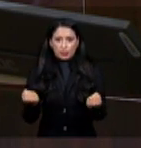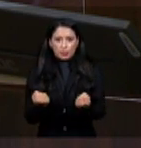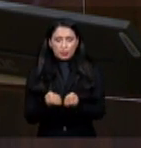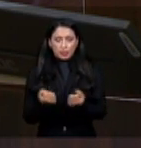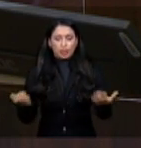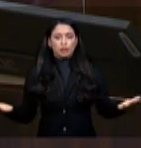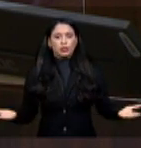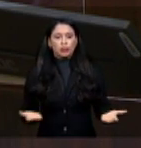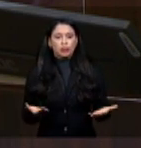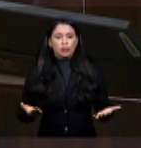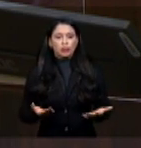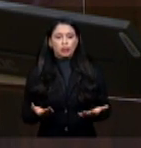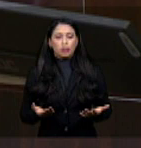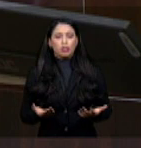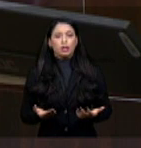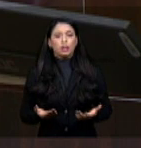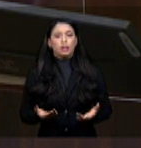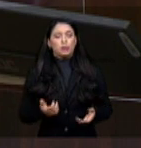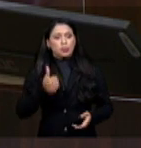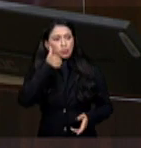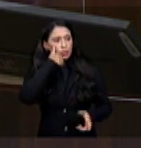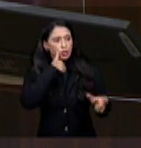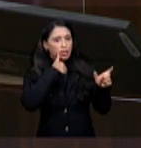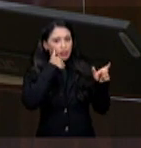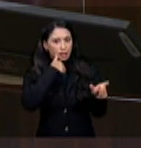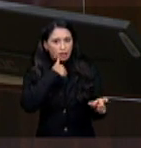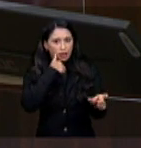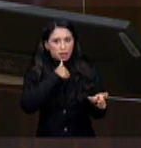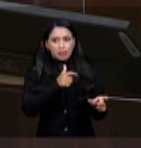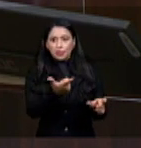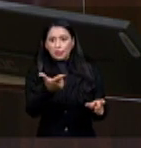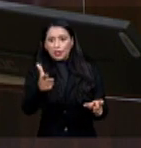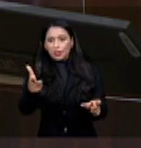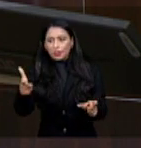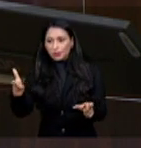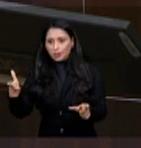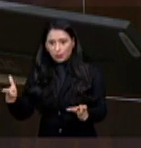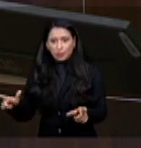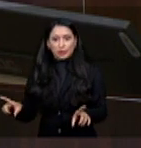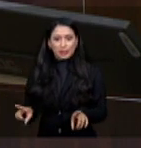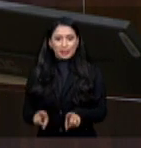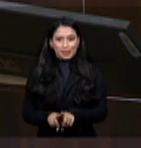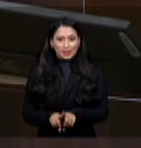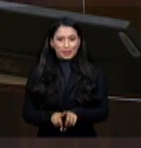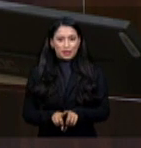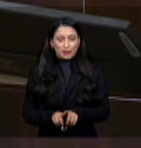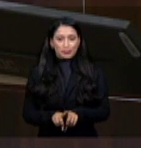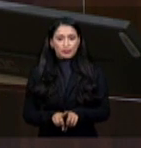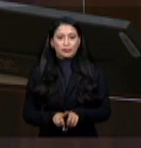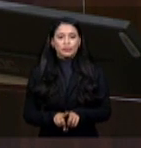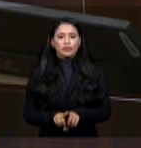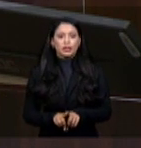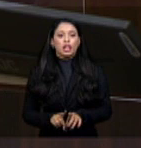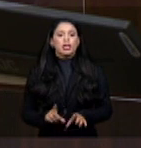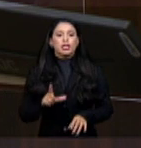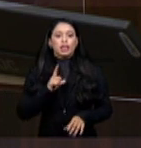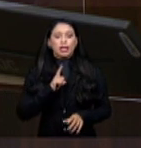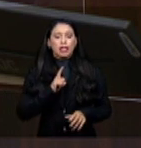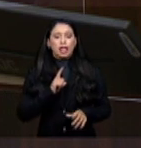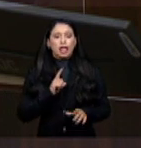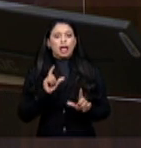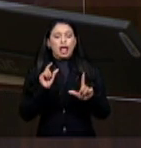estas e por outras são dois adjetivos que começam com as mesmas letras